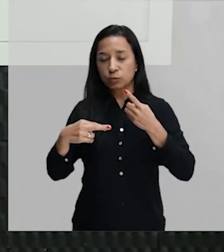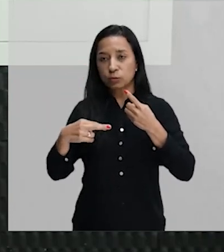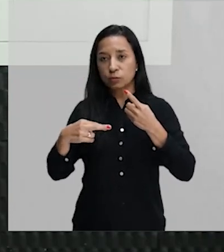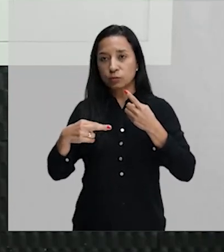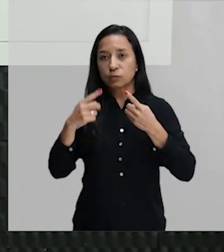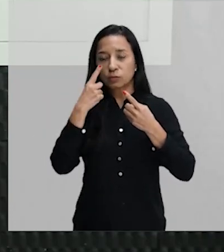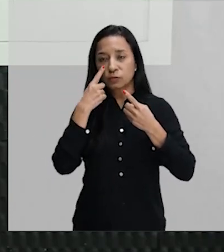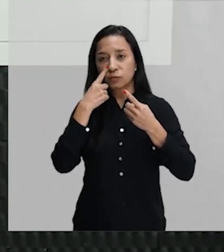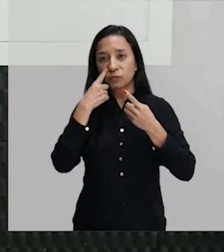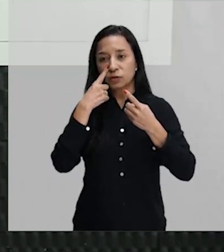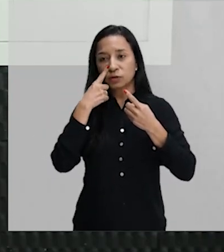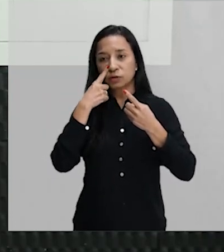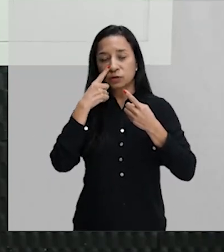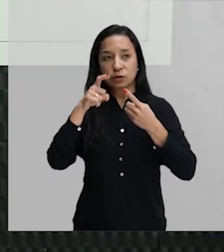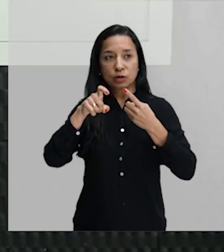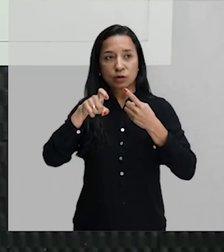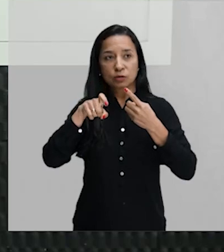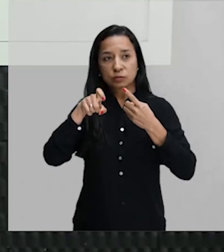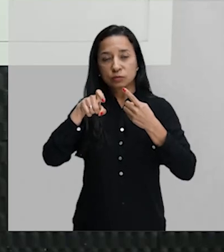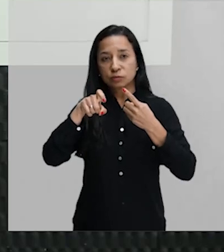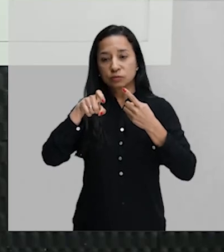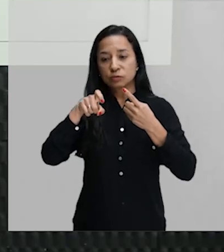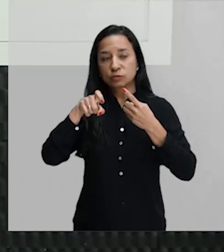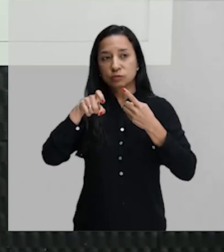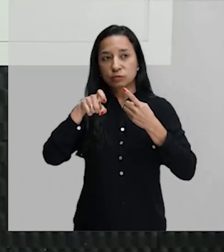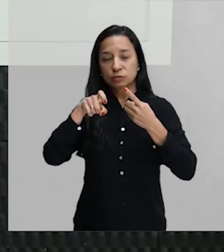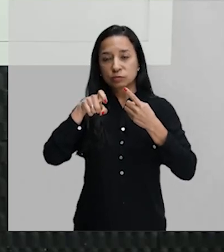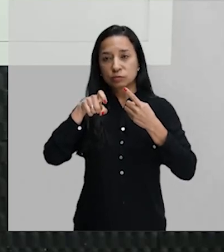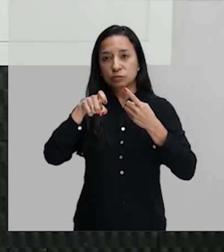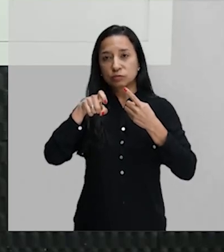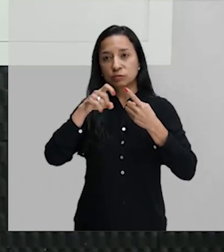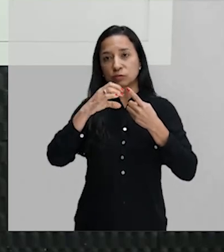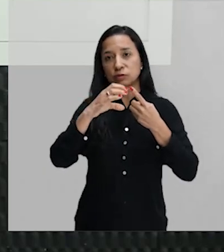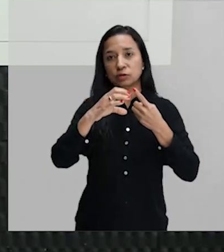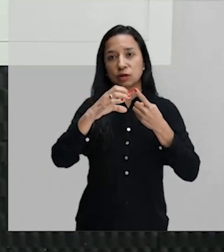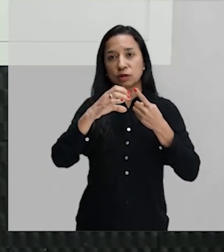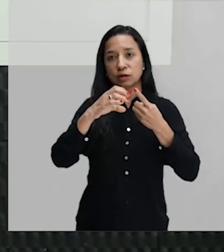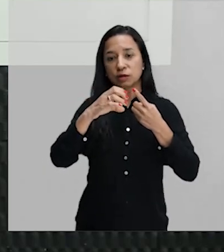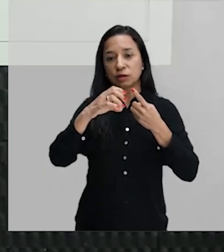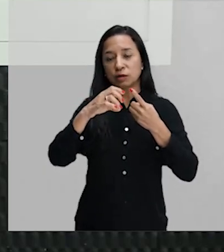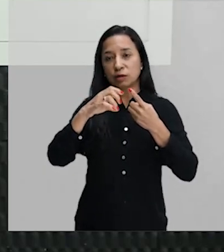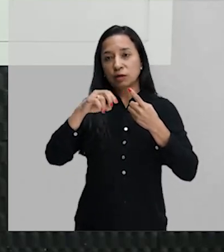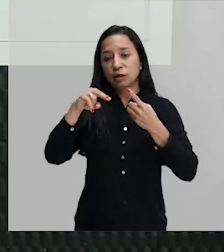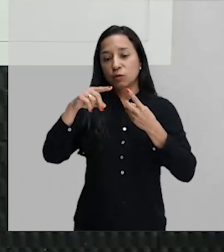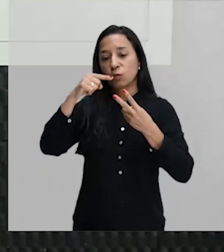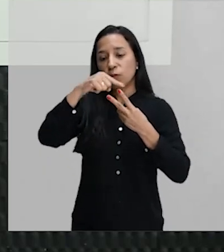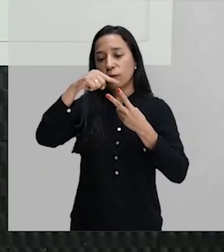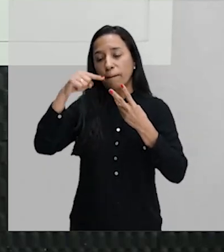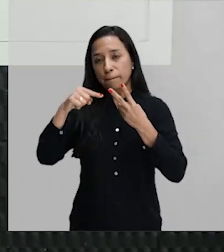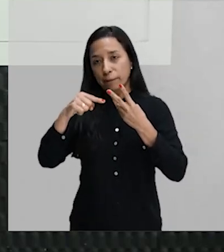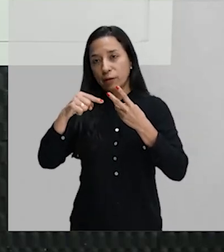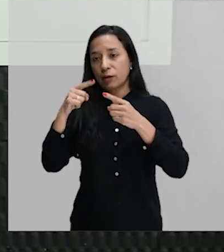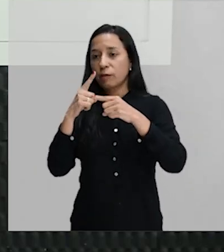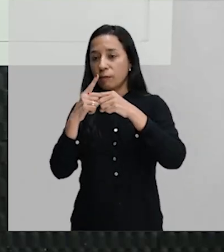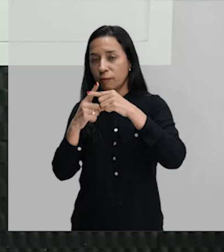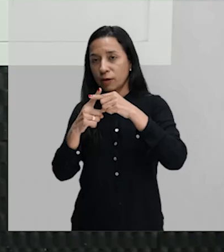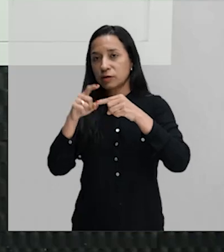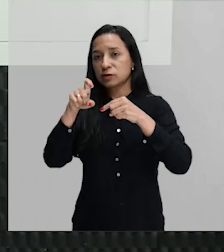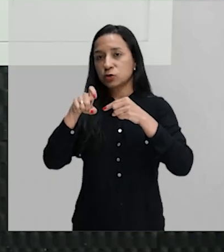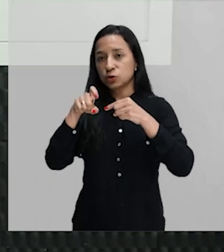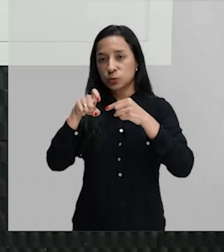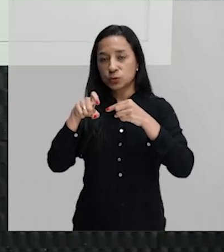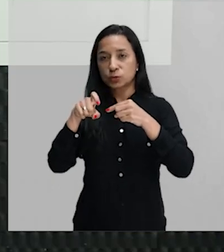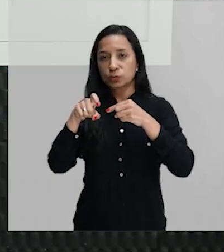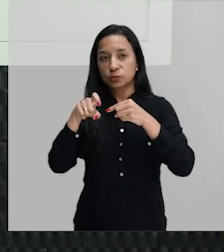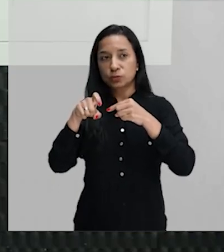mede x. Esse arco aqui de extremidade C, ele vale π mais x, ó, porque esse pedacinho aqui mais x. Ó.